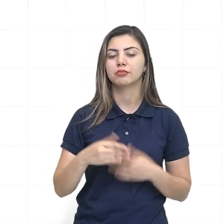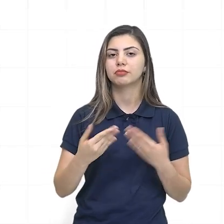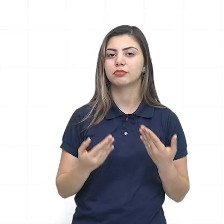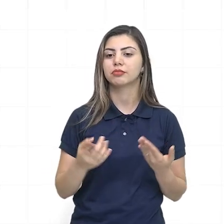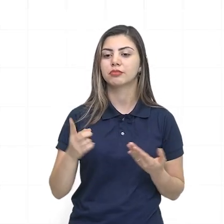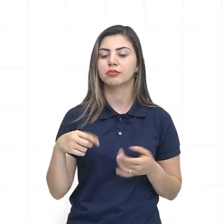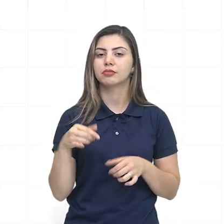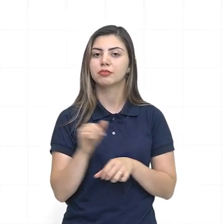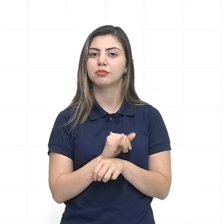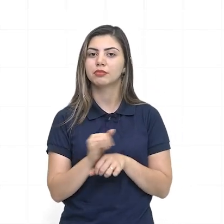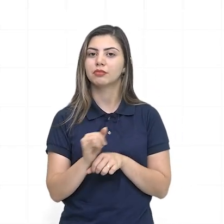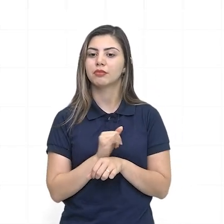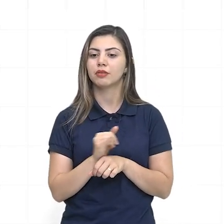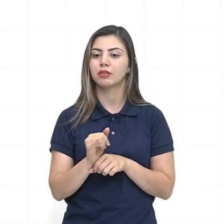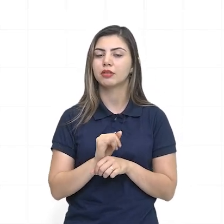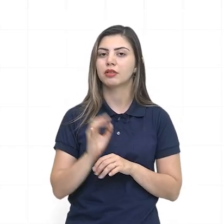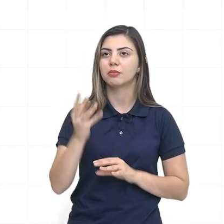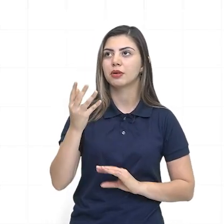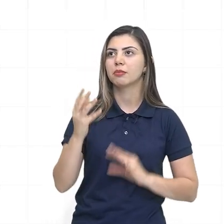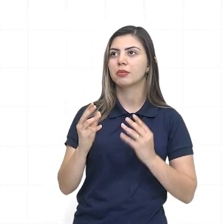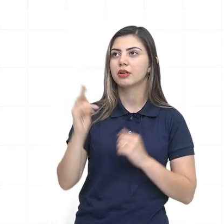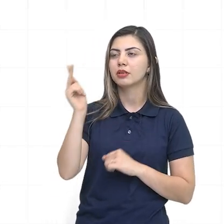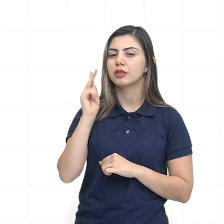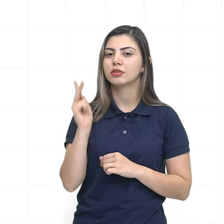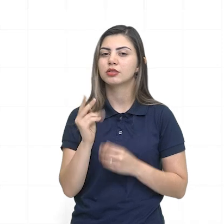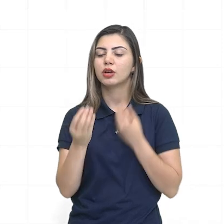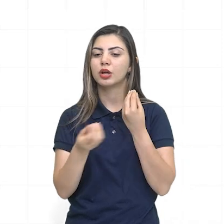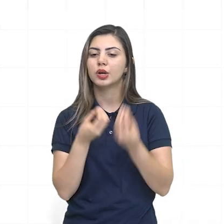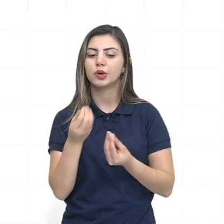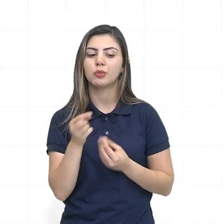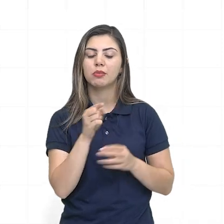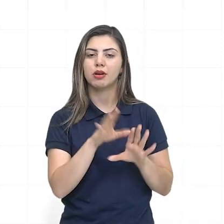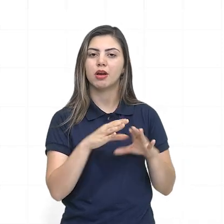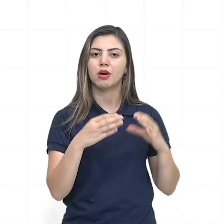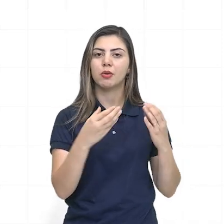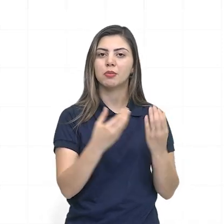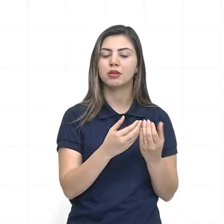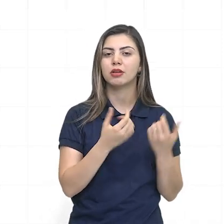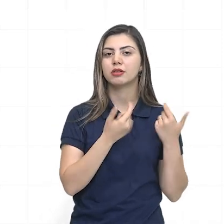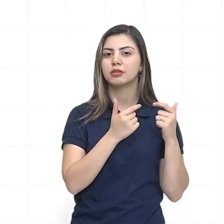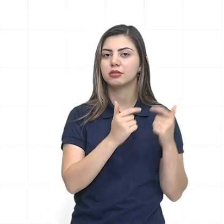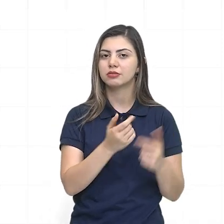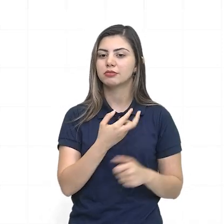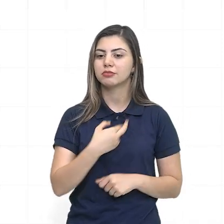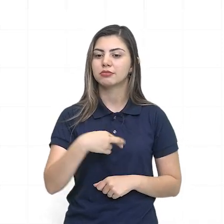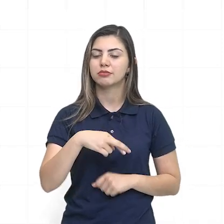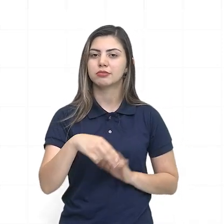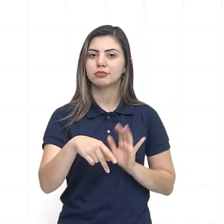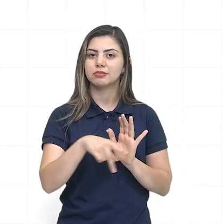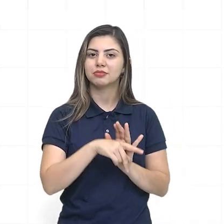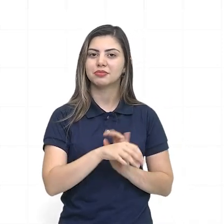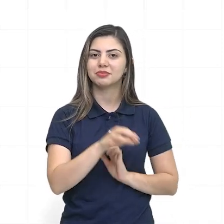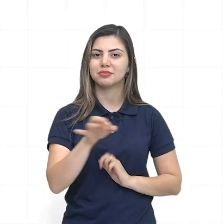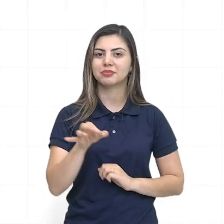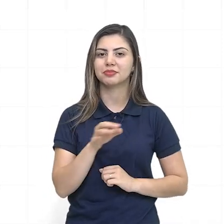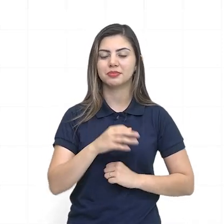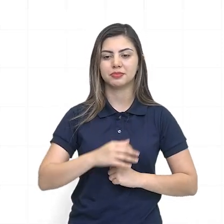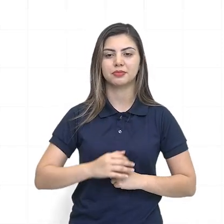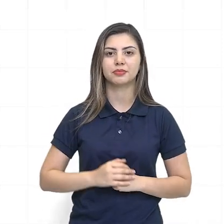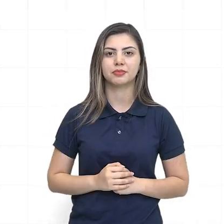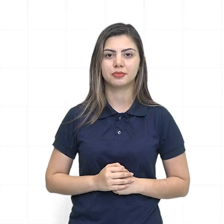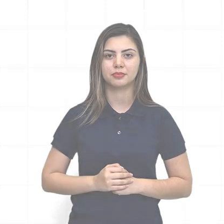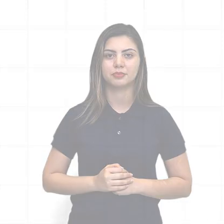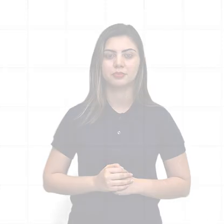de entender um pouco da história e da dinâmica daquela tradição religiosa. Bem, agora já